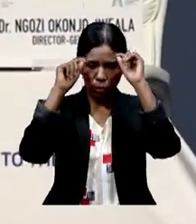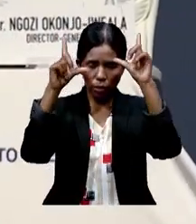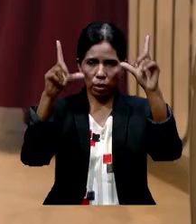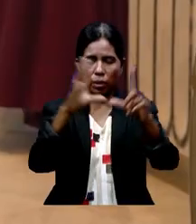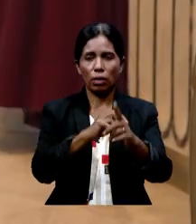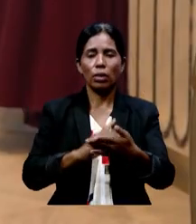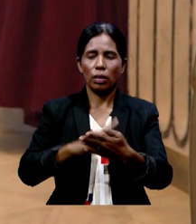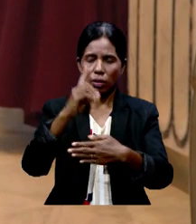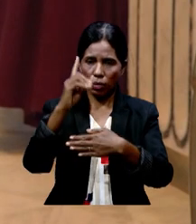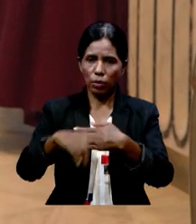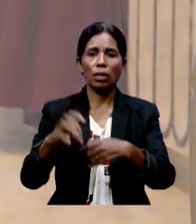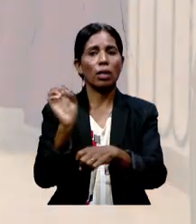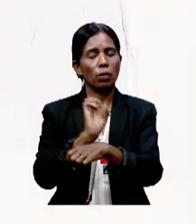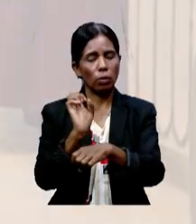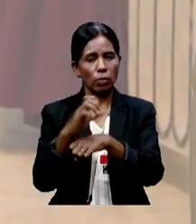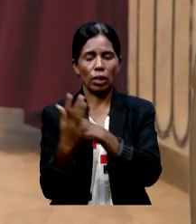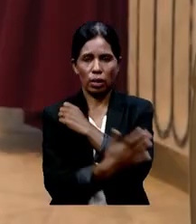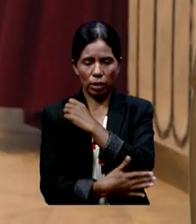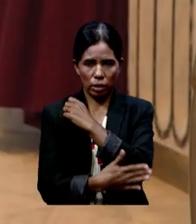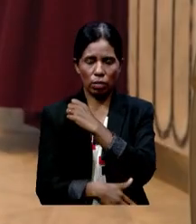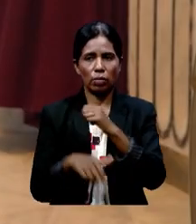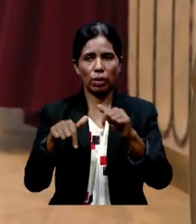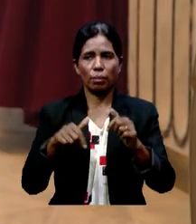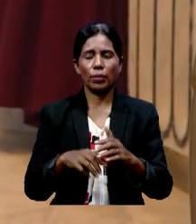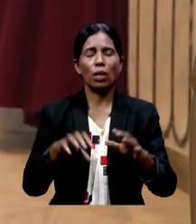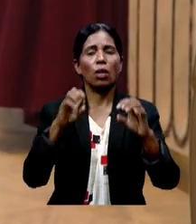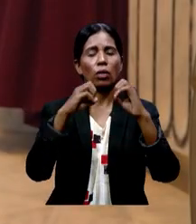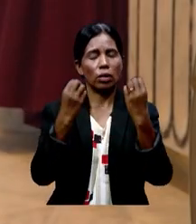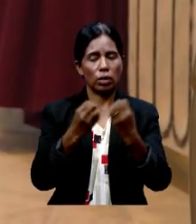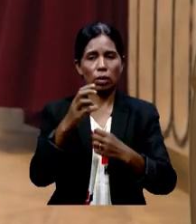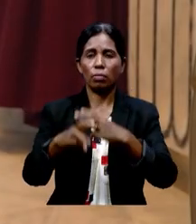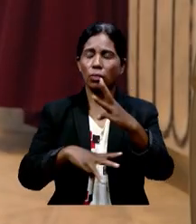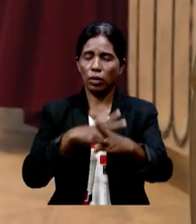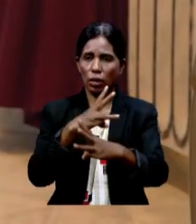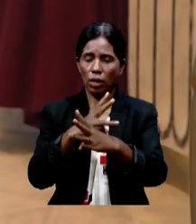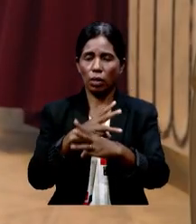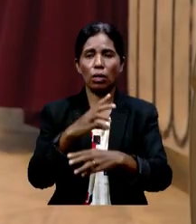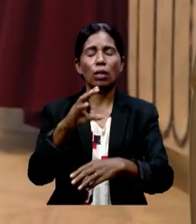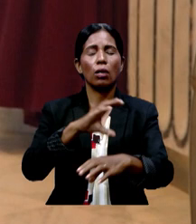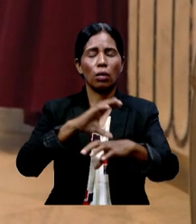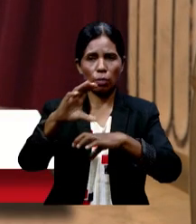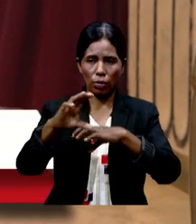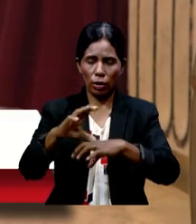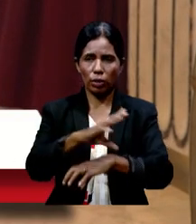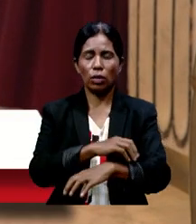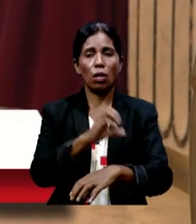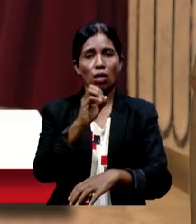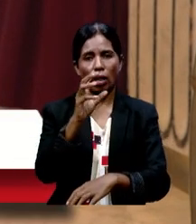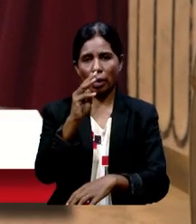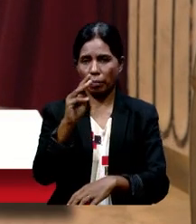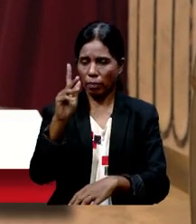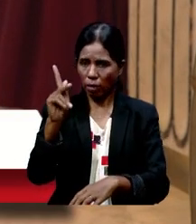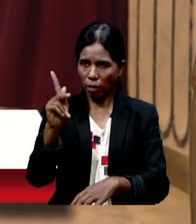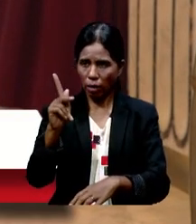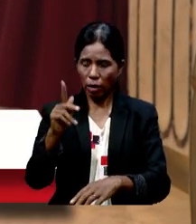no Desenvolve Ekonomi Arailaran. Organisasi Mundial de Komersio pada regula komersio internasional, para